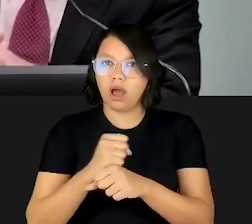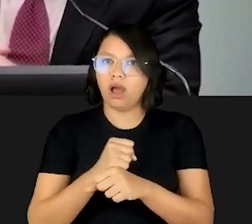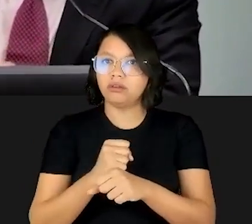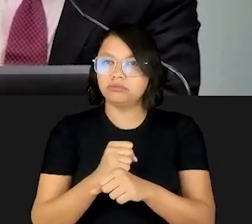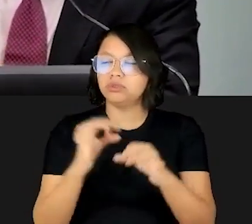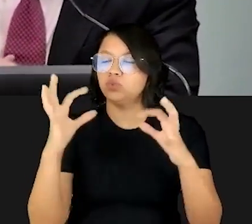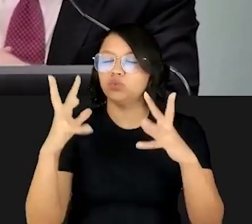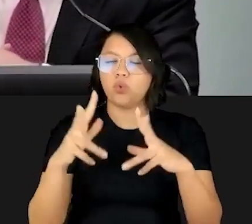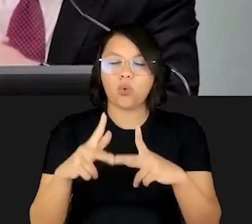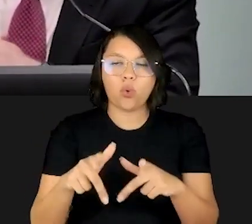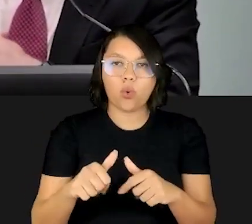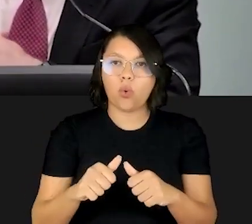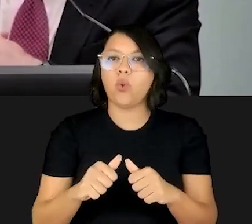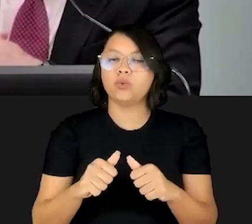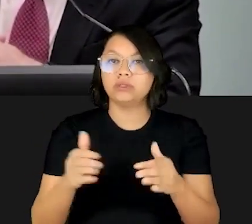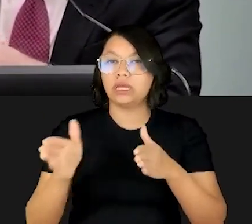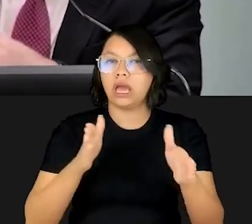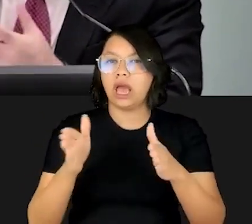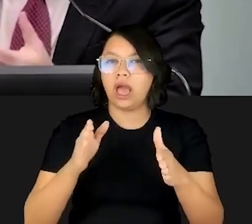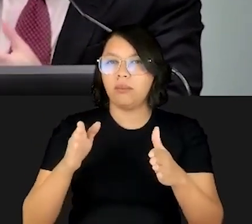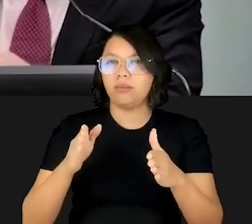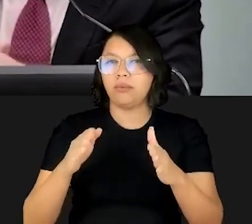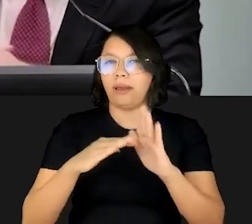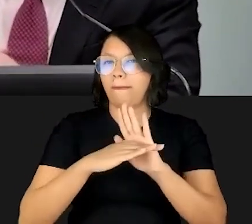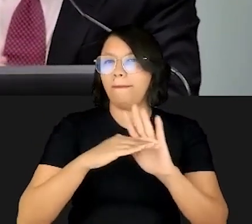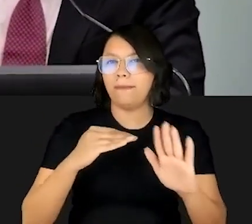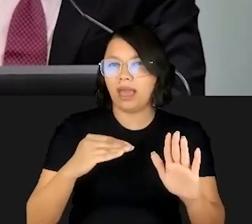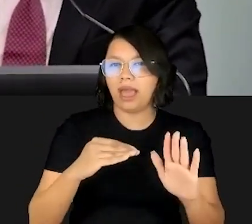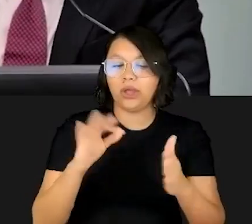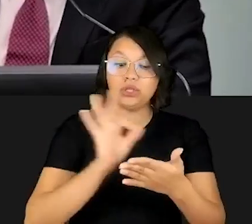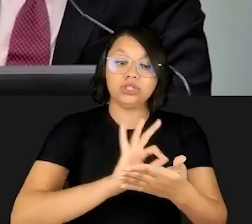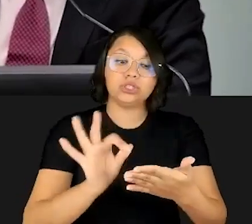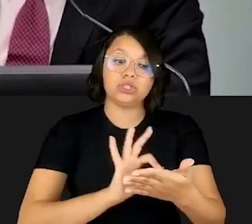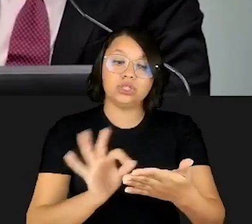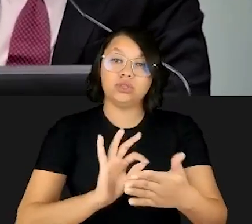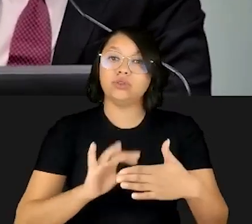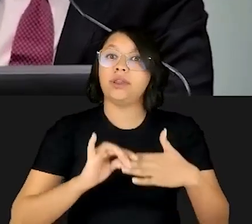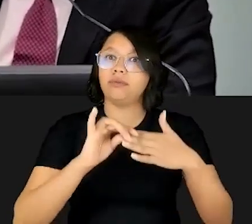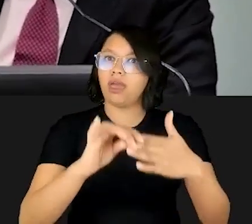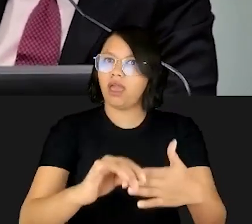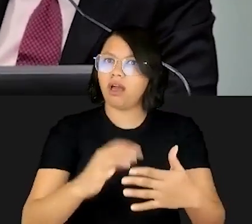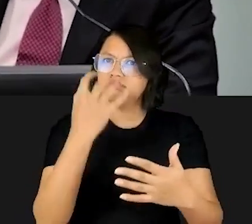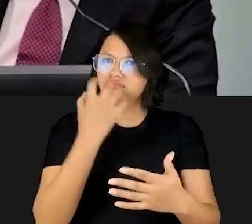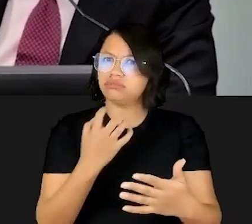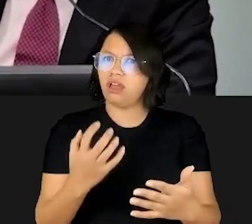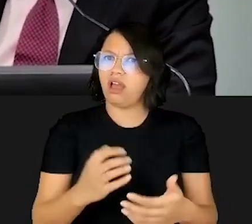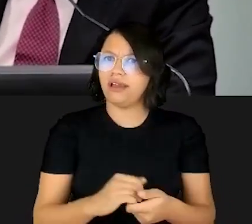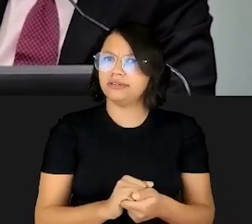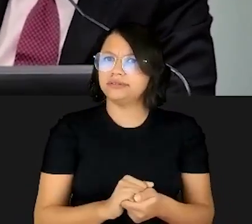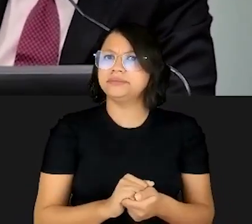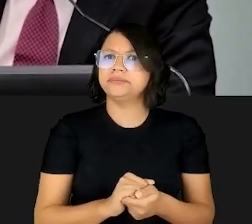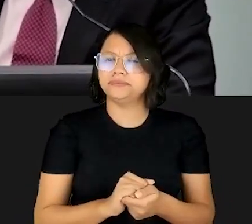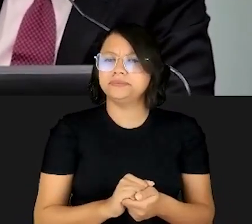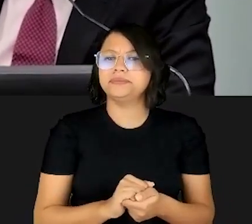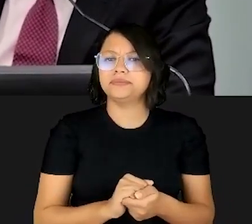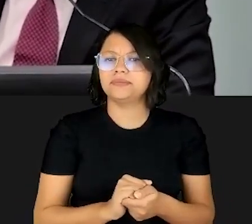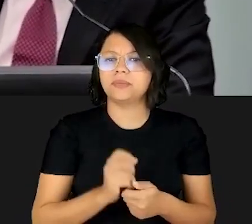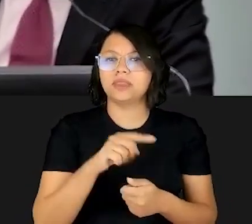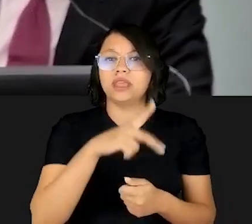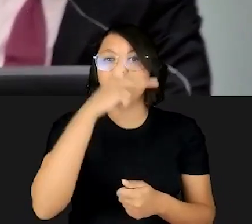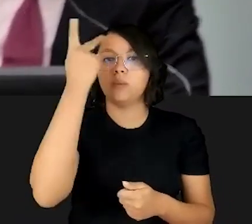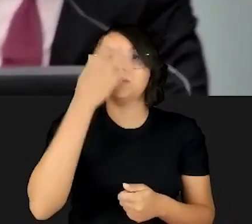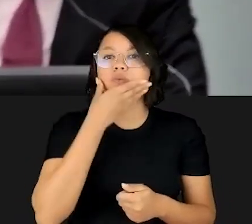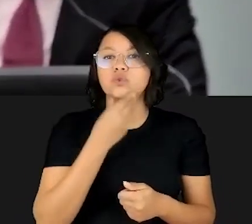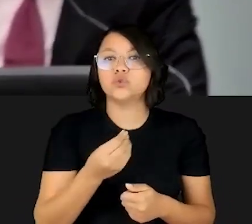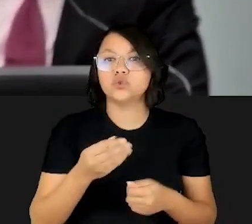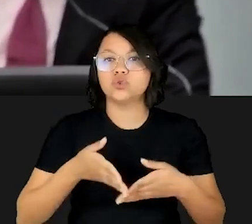os achados de Galeno e os escritos de Galeno eram levados muito a sério. E ele era um indivíduo que nasceu